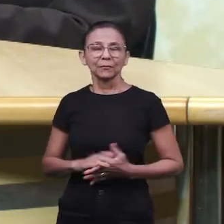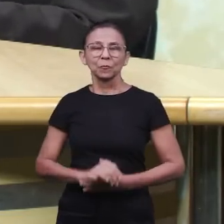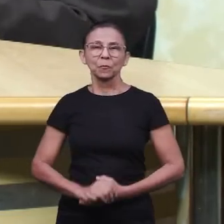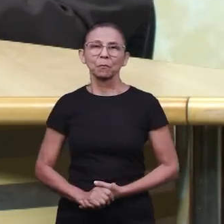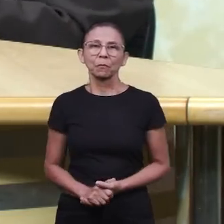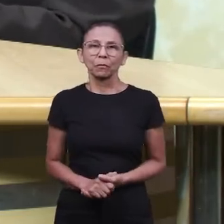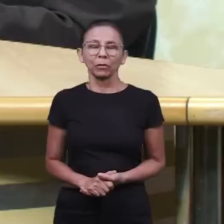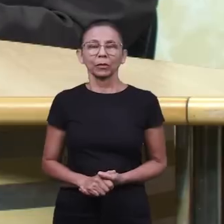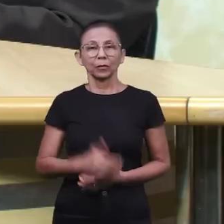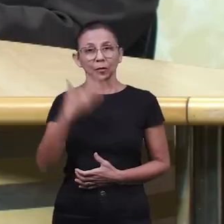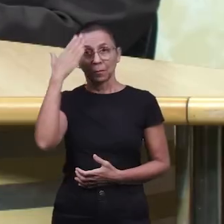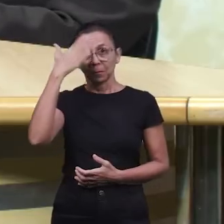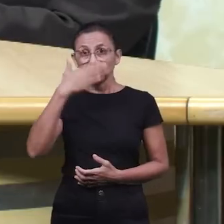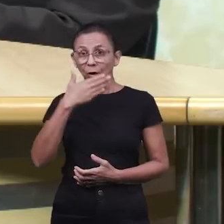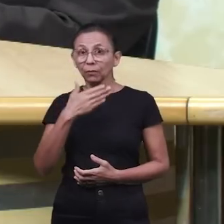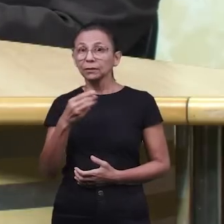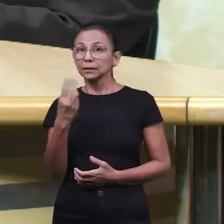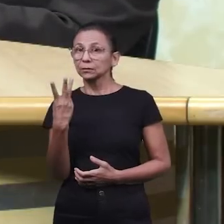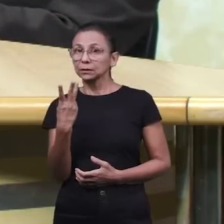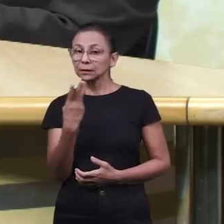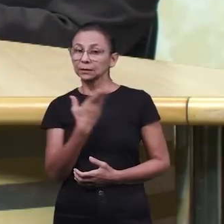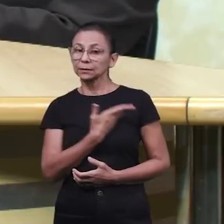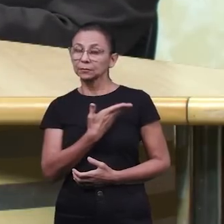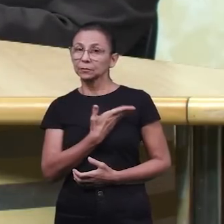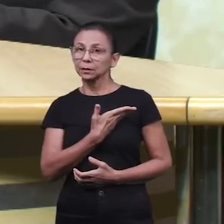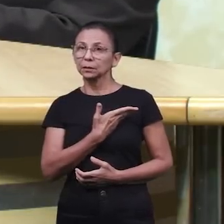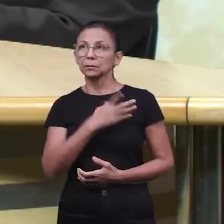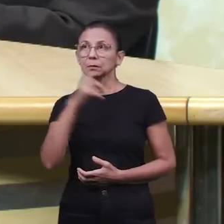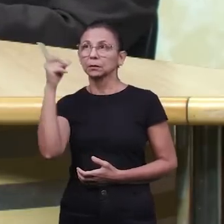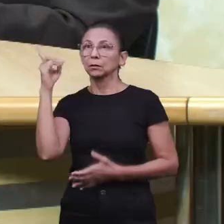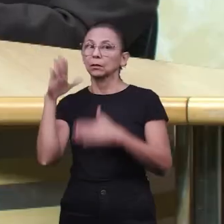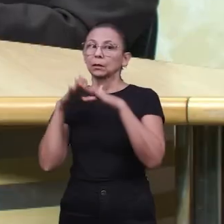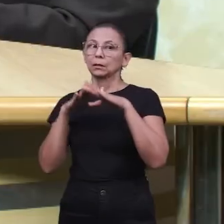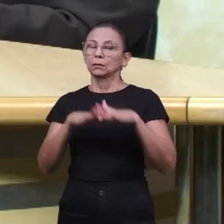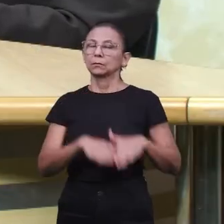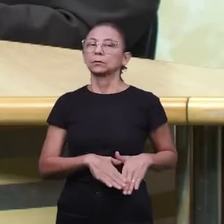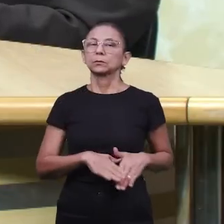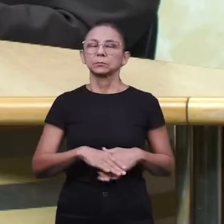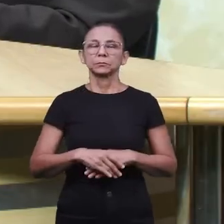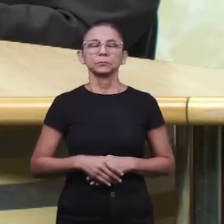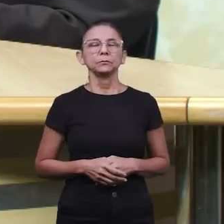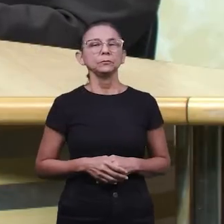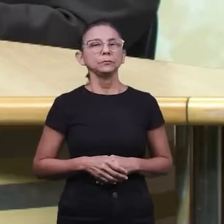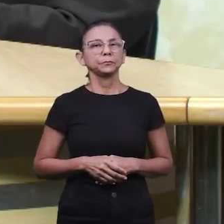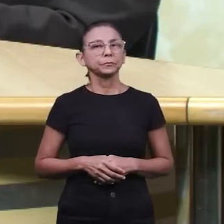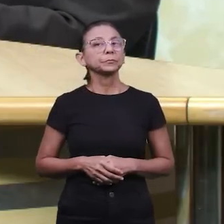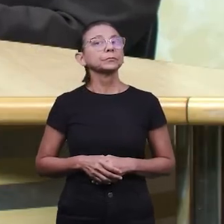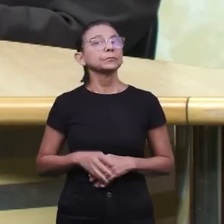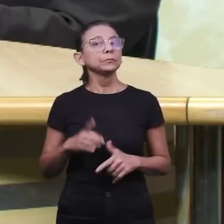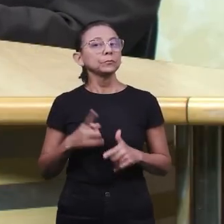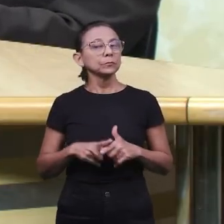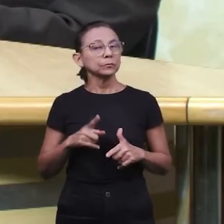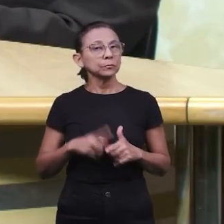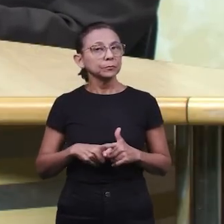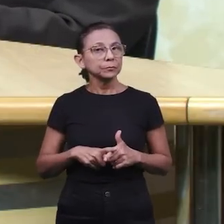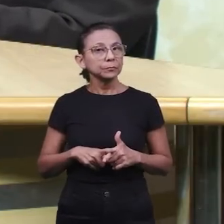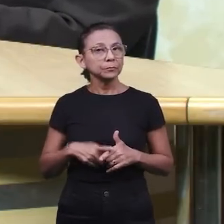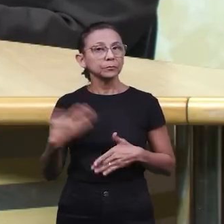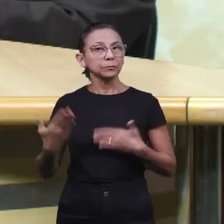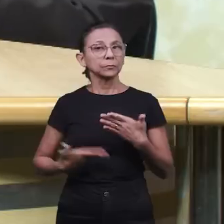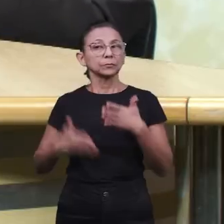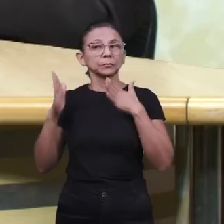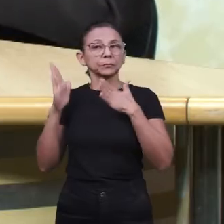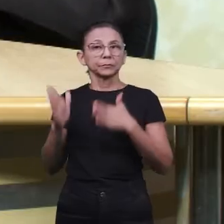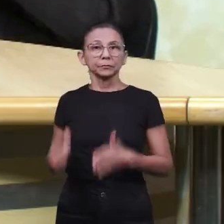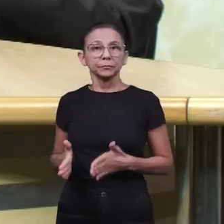outra prova, agora envolvendo os 3, com um grande livramento de Deus e sempre observando a fidelidade dos servos